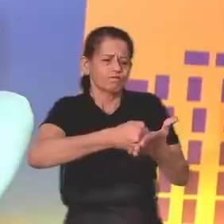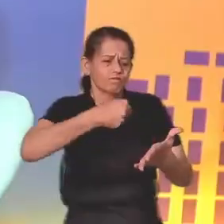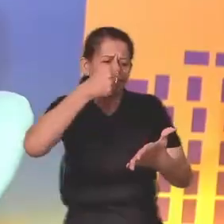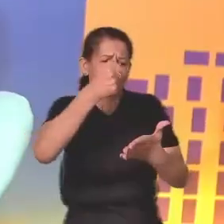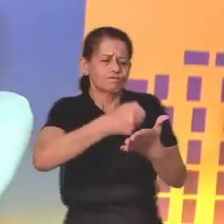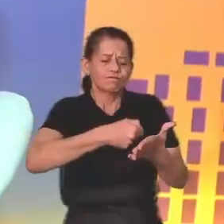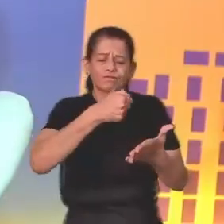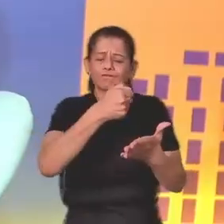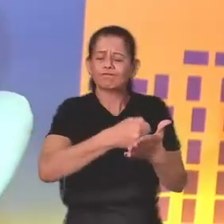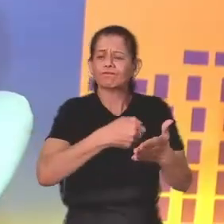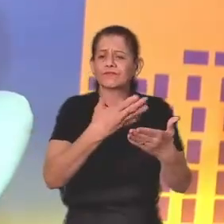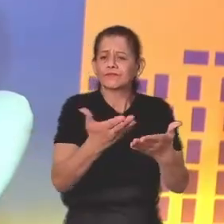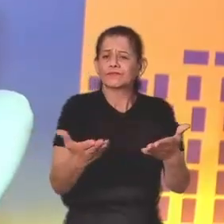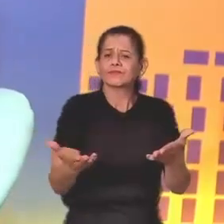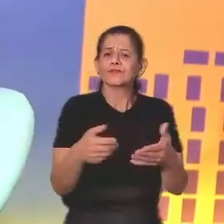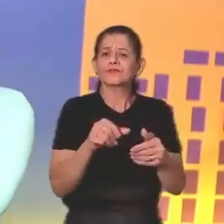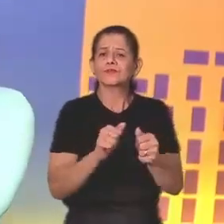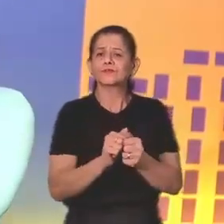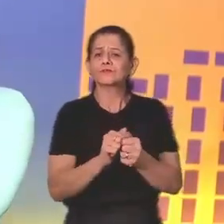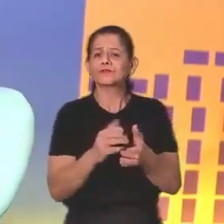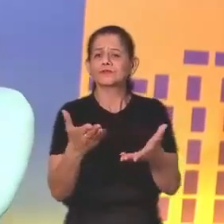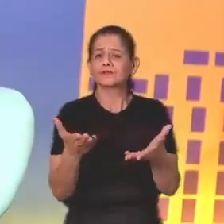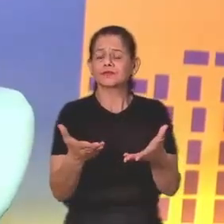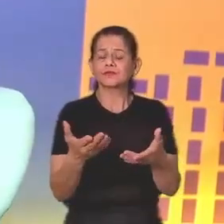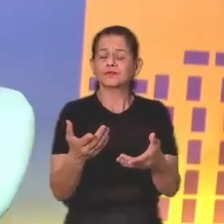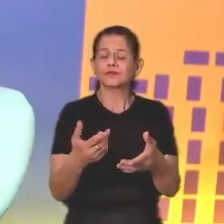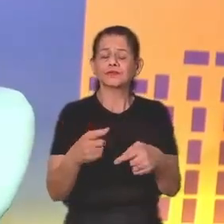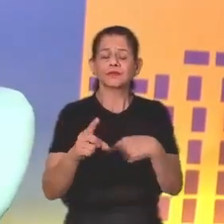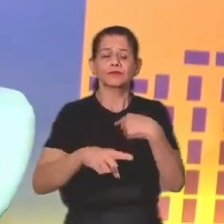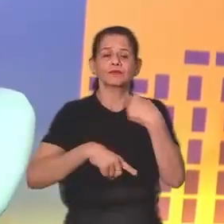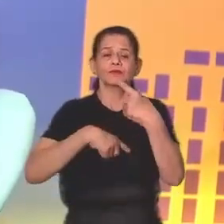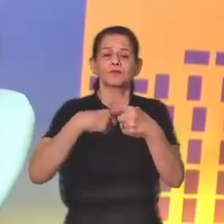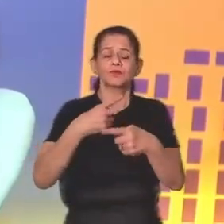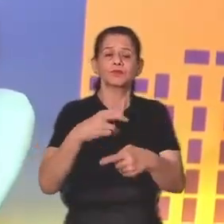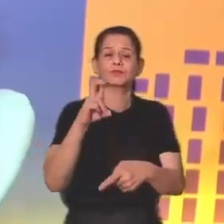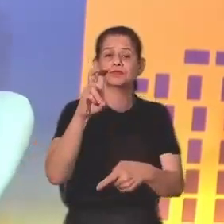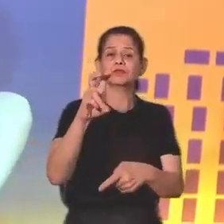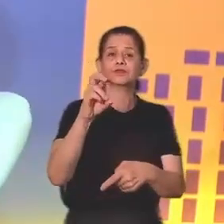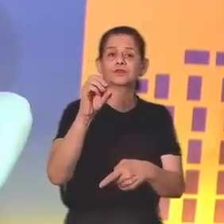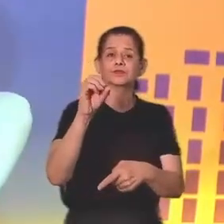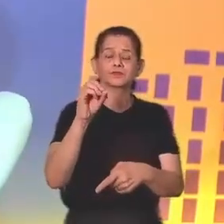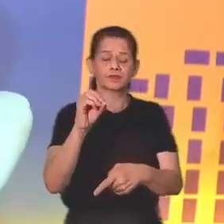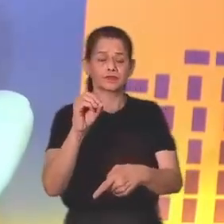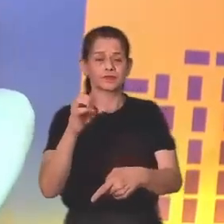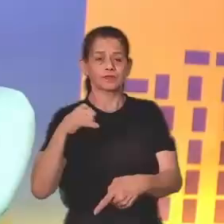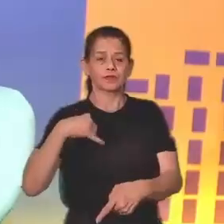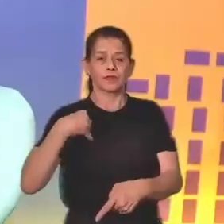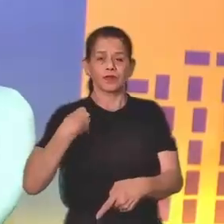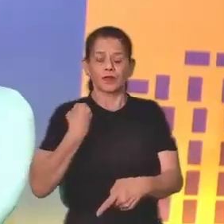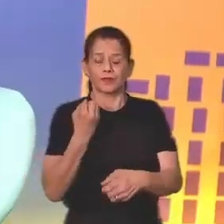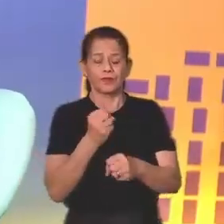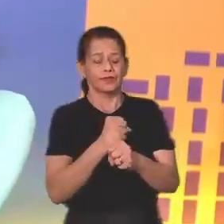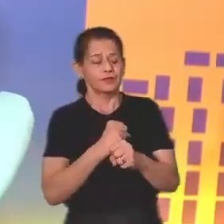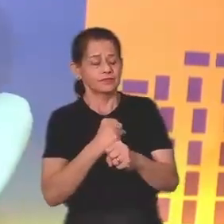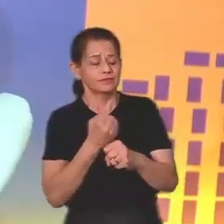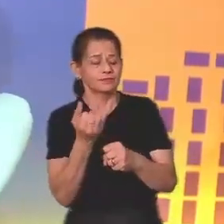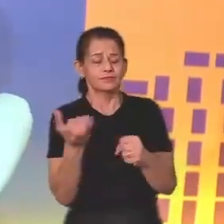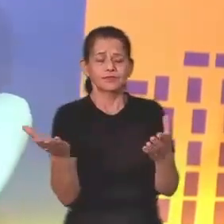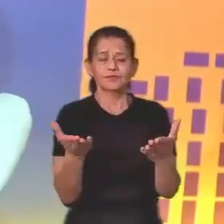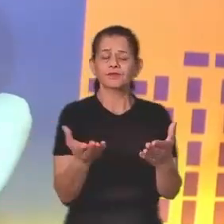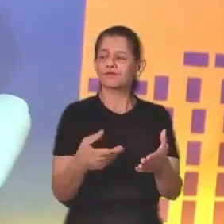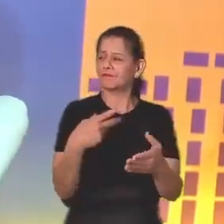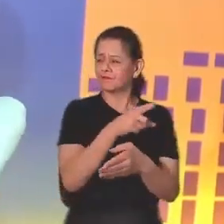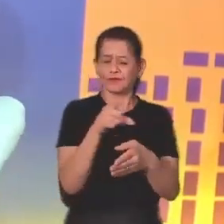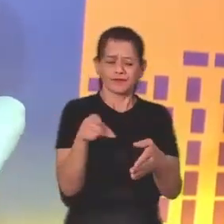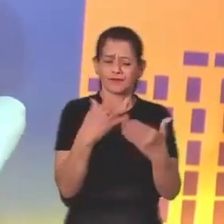que consegue, sim. Né? Eu, depois de uns 50 anos, eu consegui. Né? Eu acredito que vocês não vão